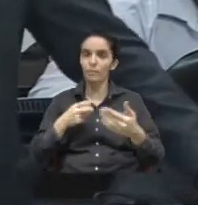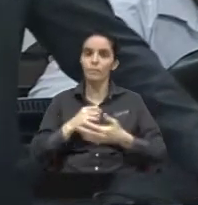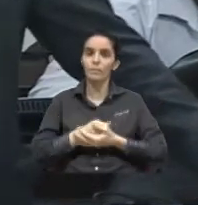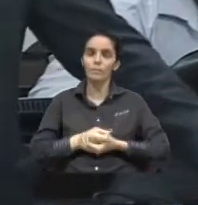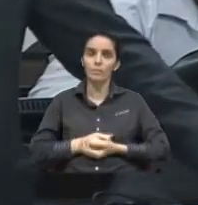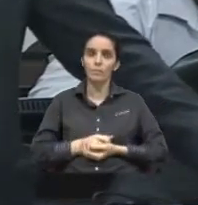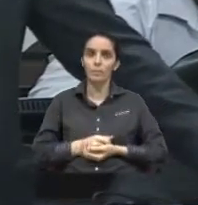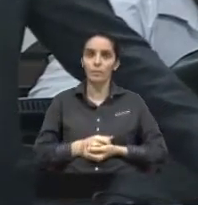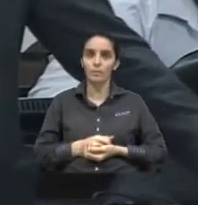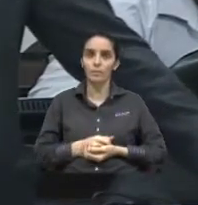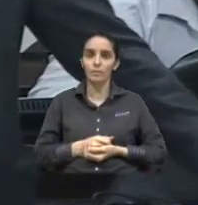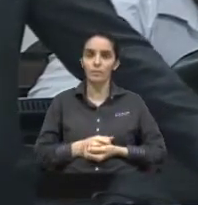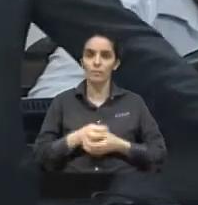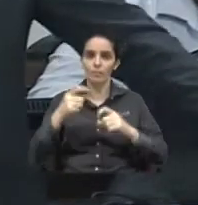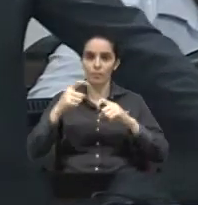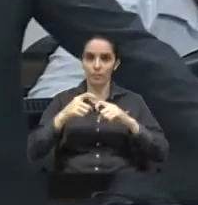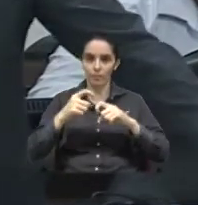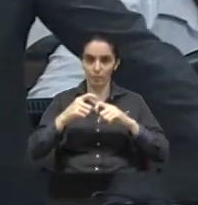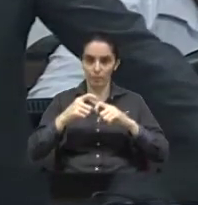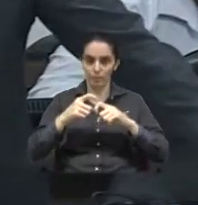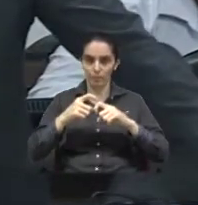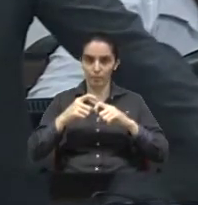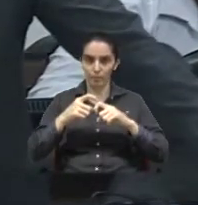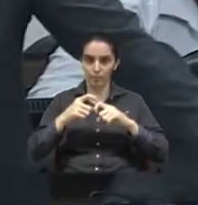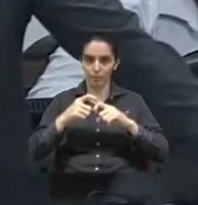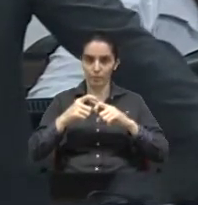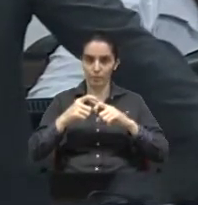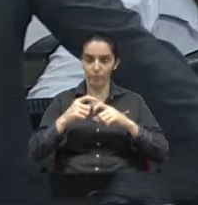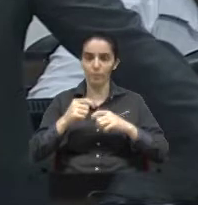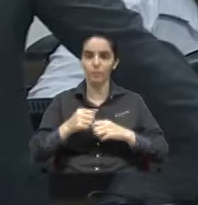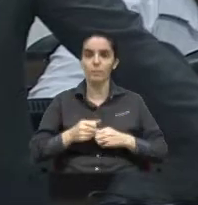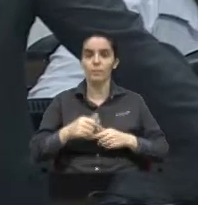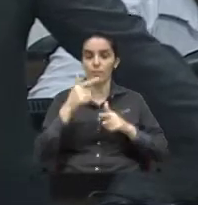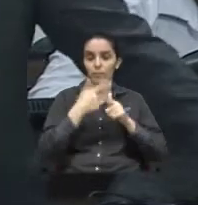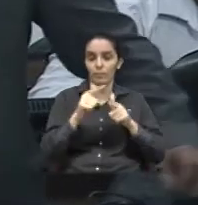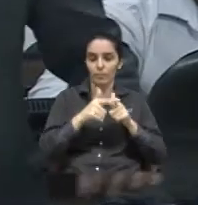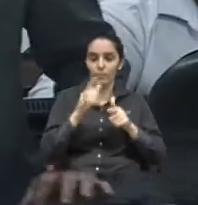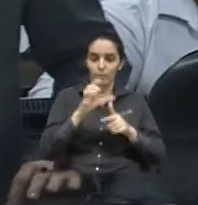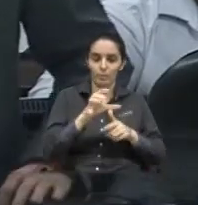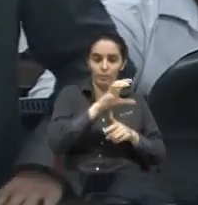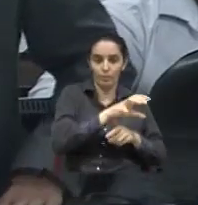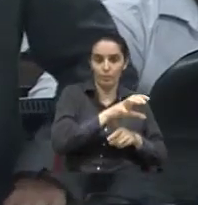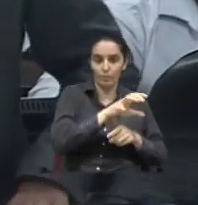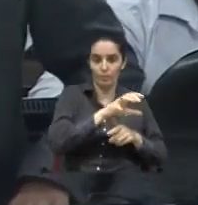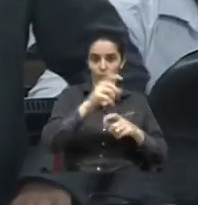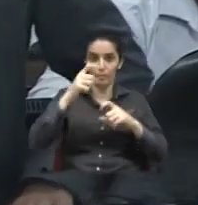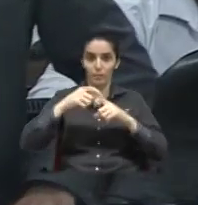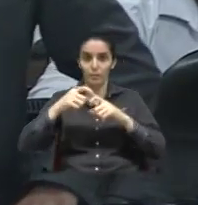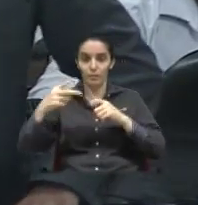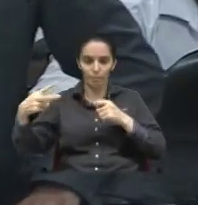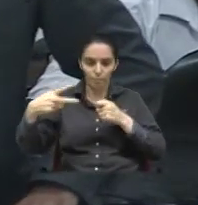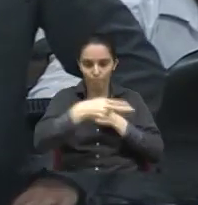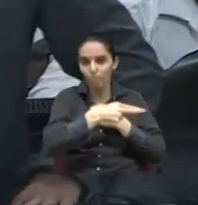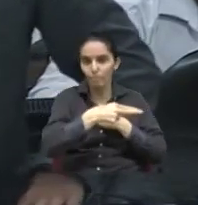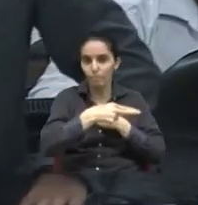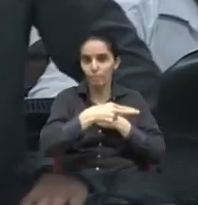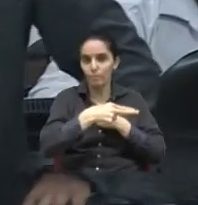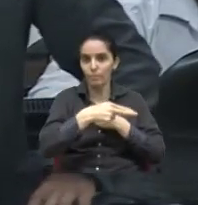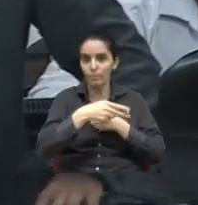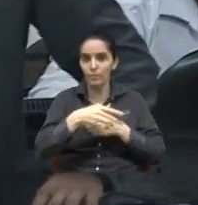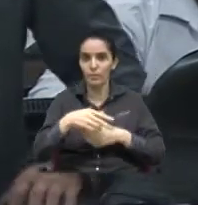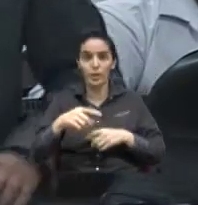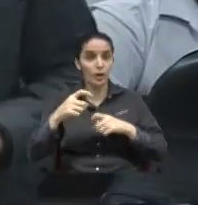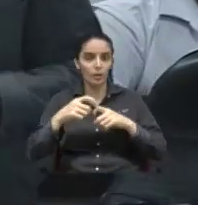percebemos que cortaram o intestino delgado dela, não perceberam que